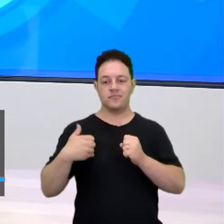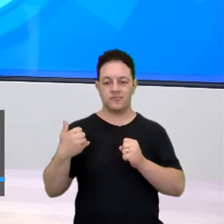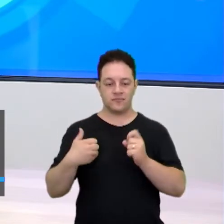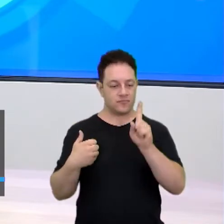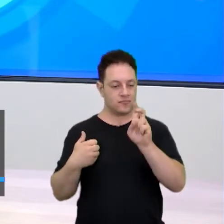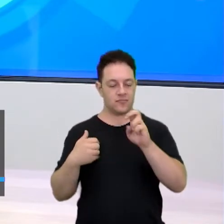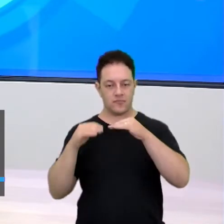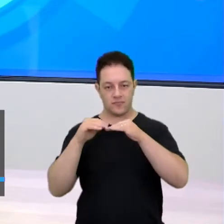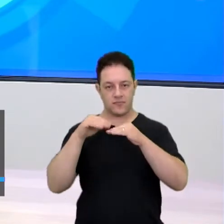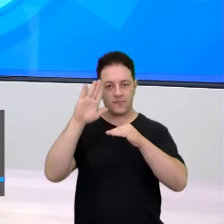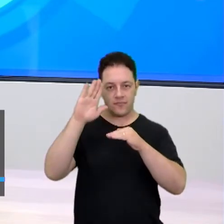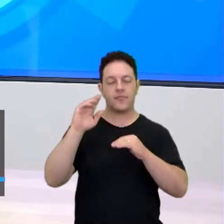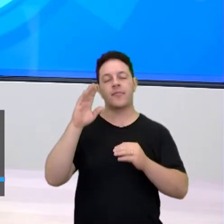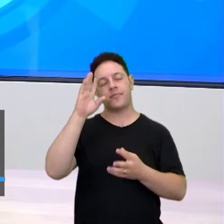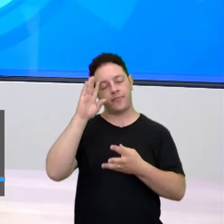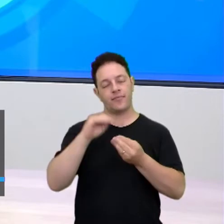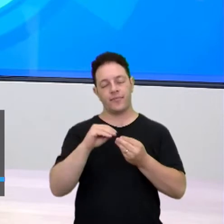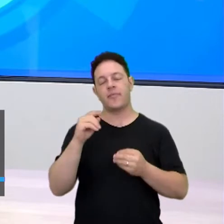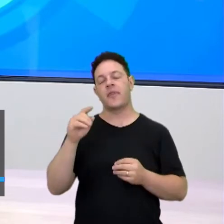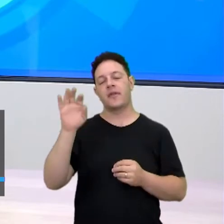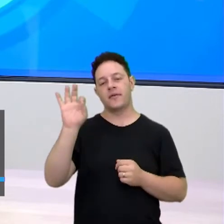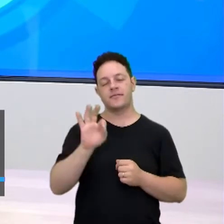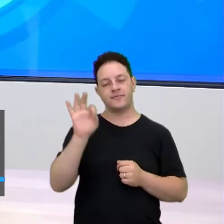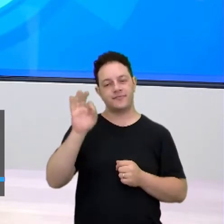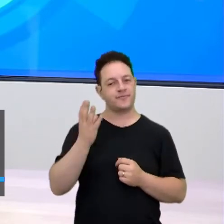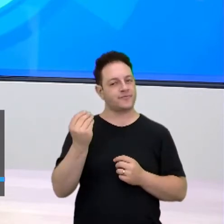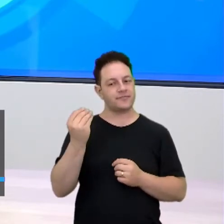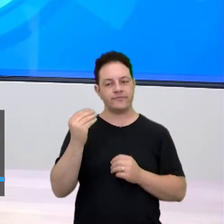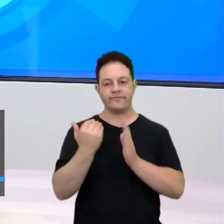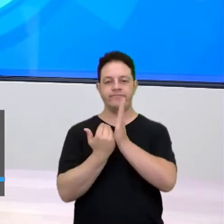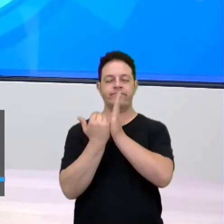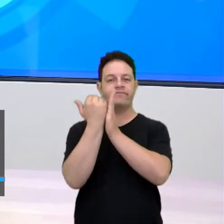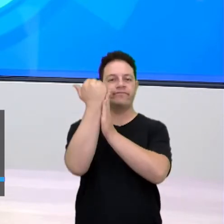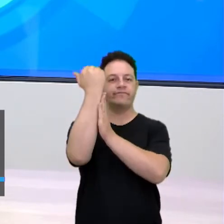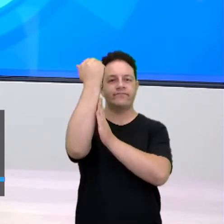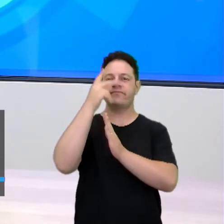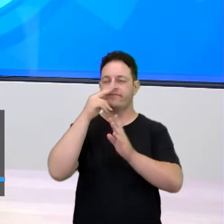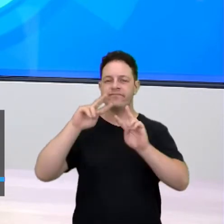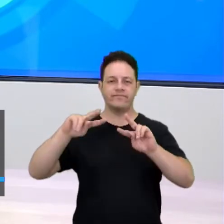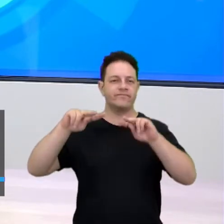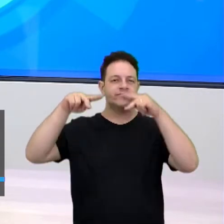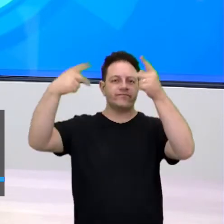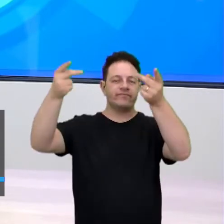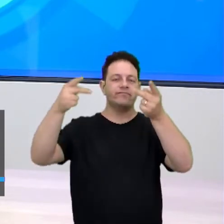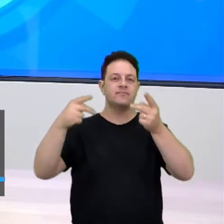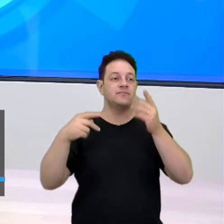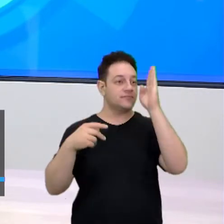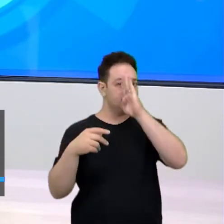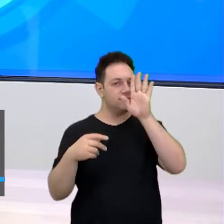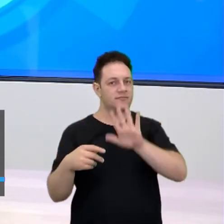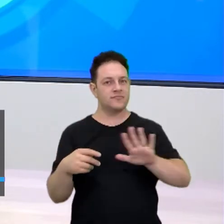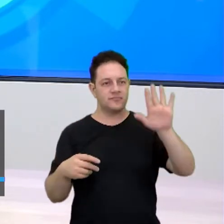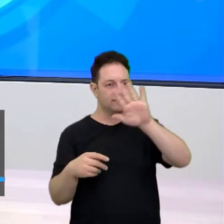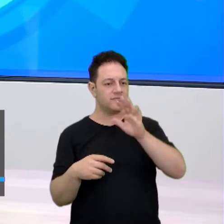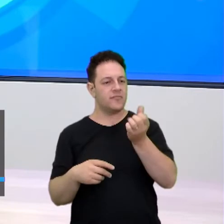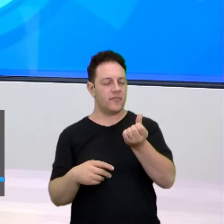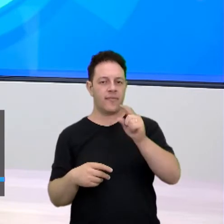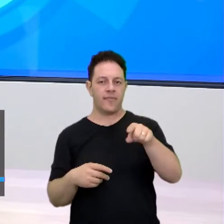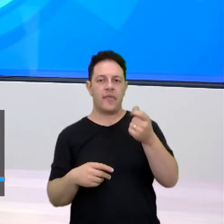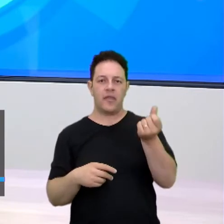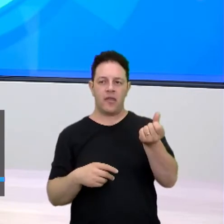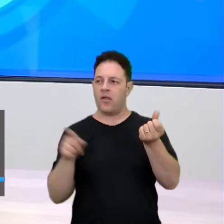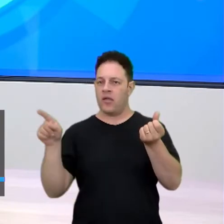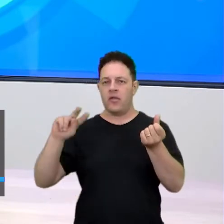anos, né, tem, né, uma taxa muito elevada aí, né, o dobro, né, da taxa média brasileira, né, e se a gente